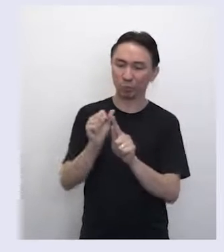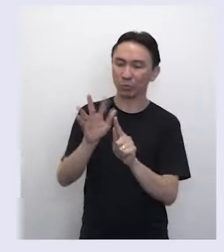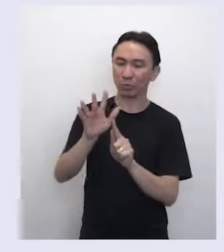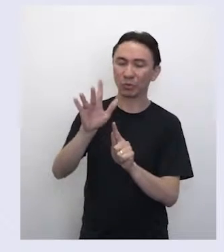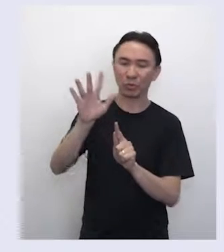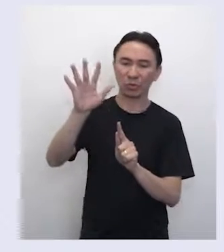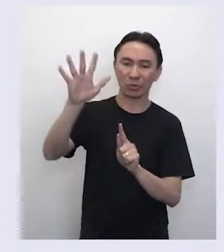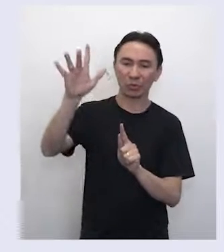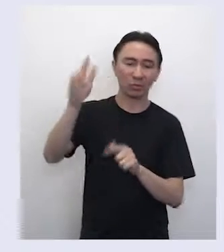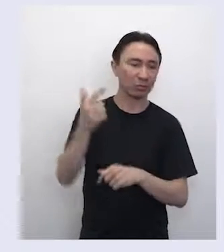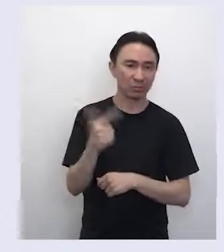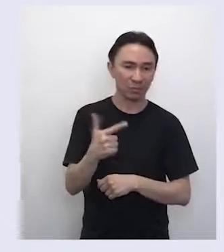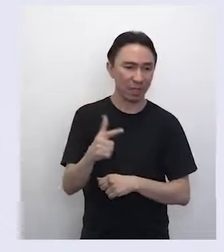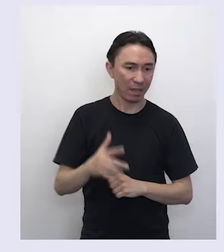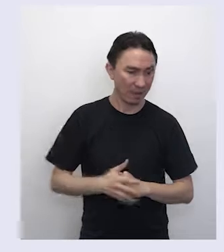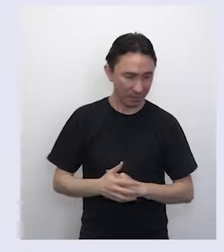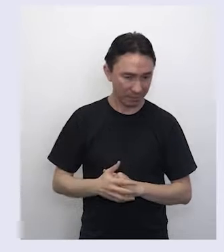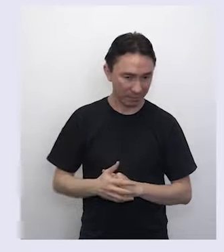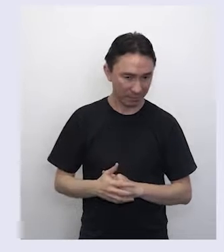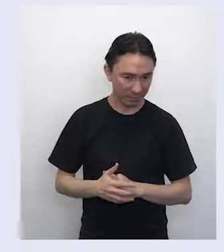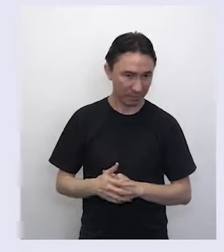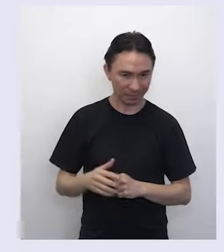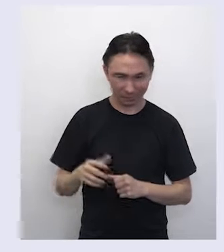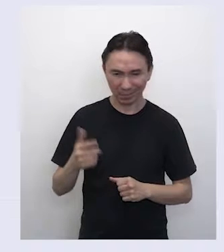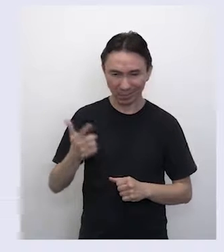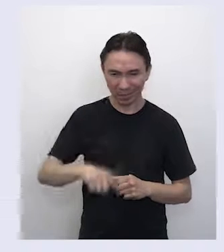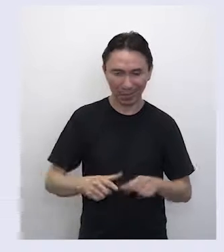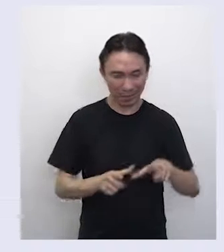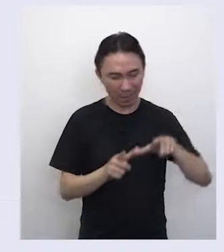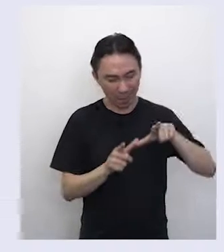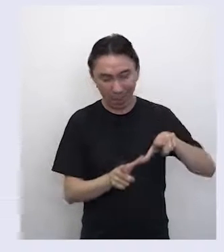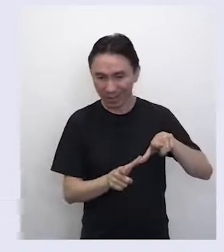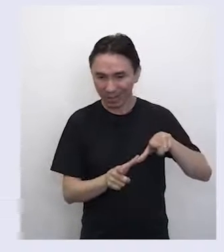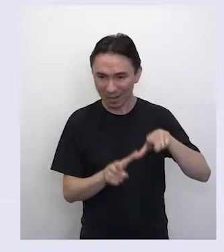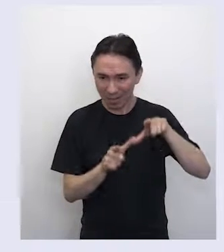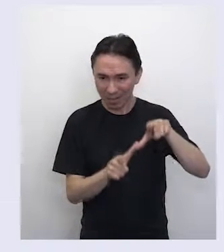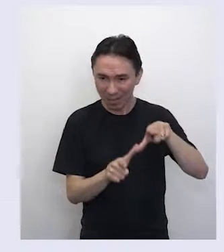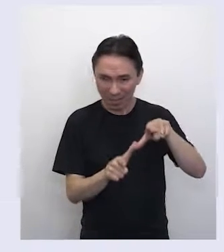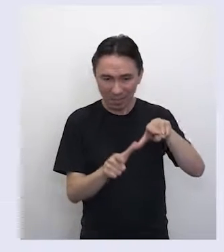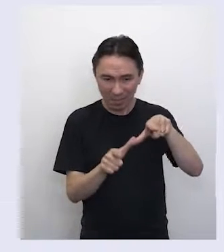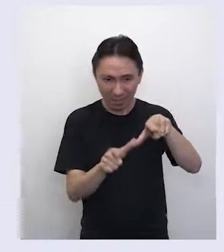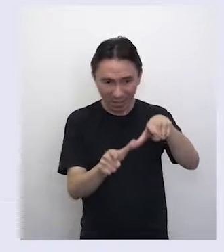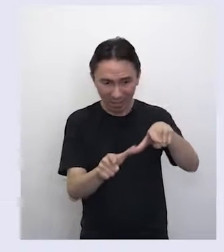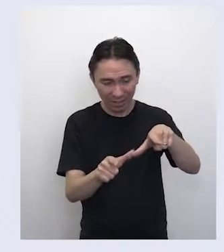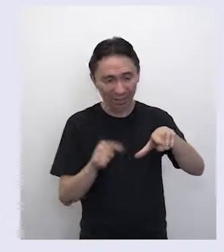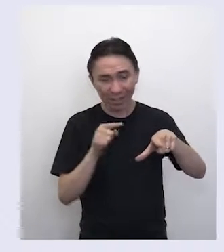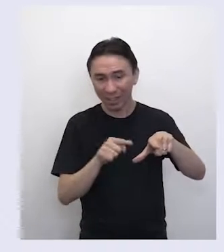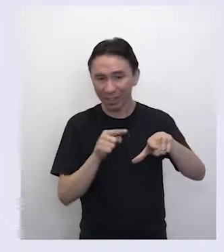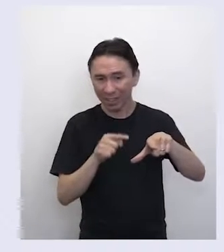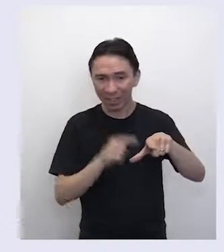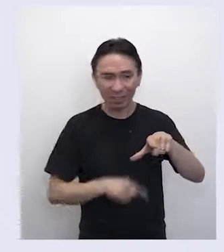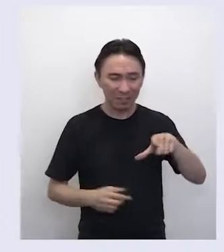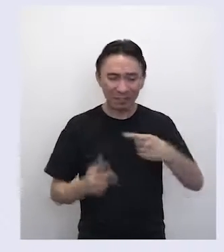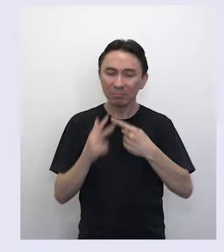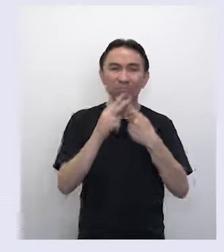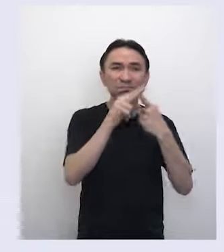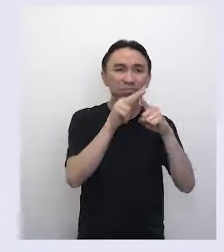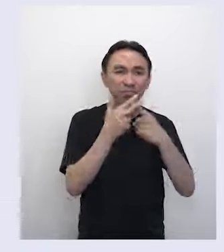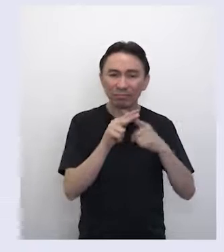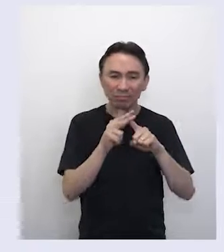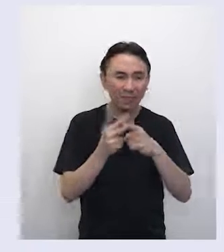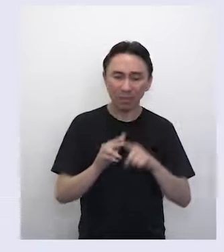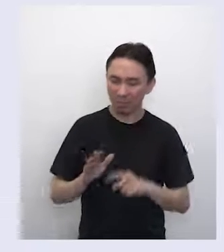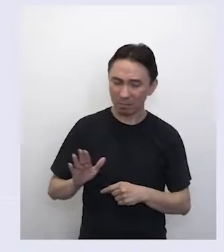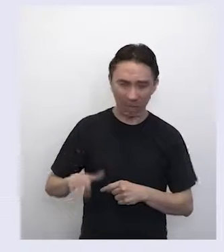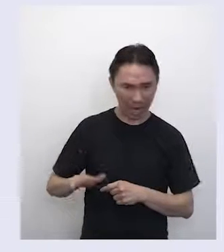solar. As plaquinhas, né, estas plaquinhas aqui, elas têm um baixo custo de manutenção. Elas não são